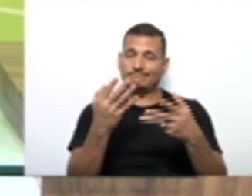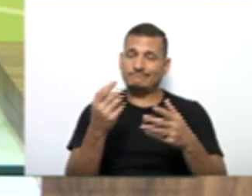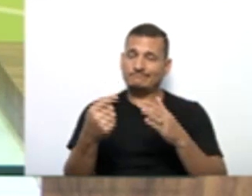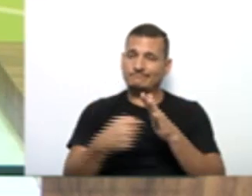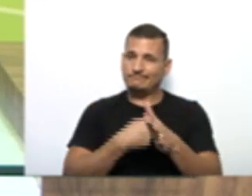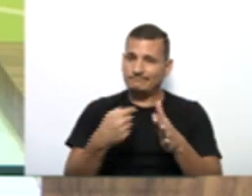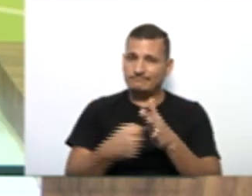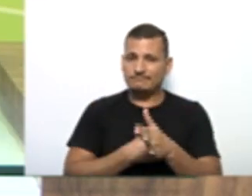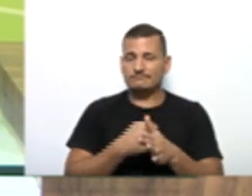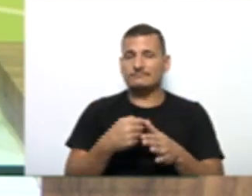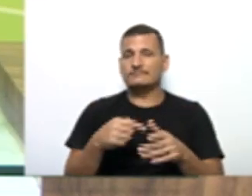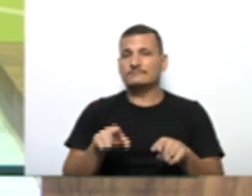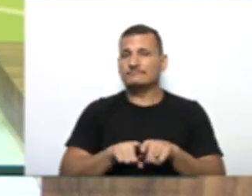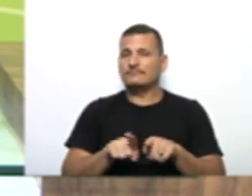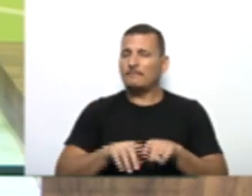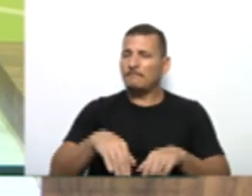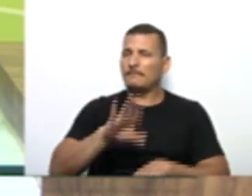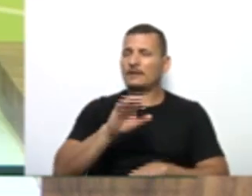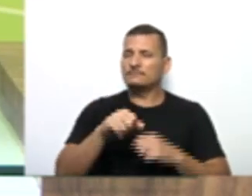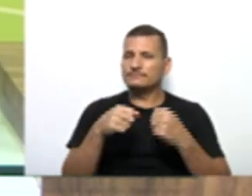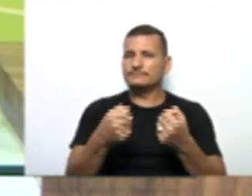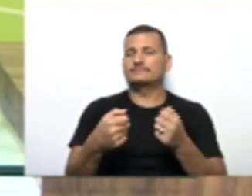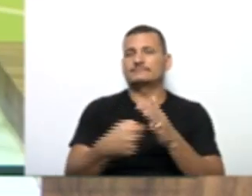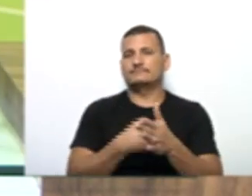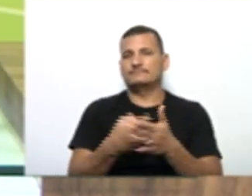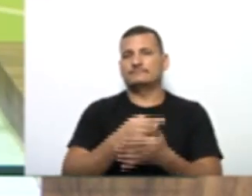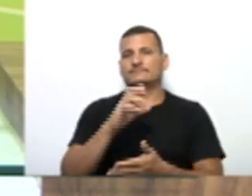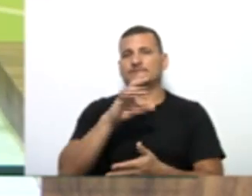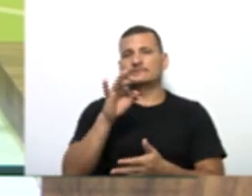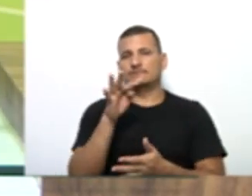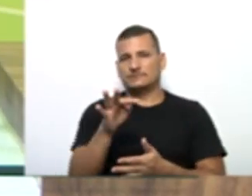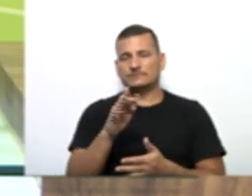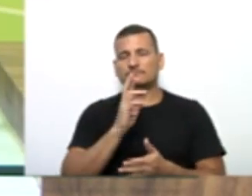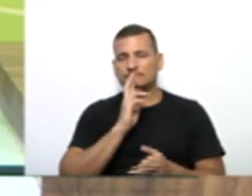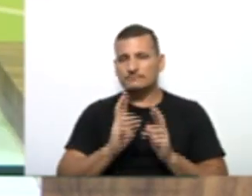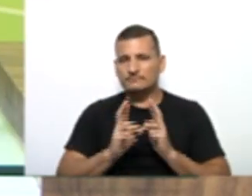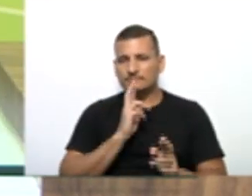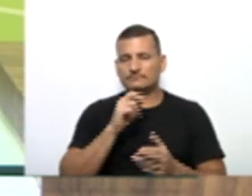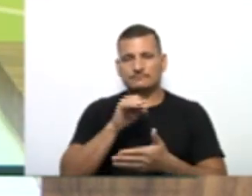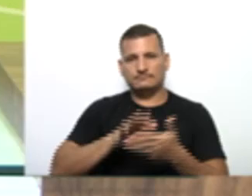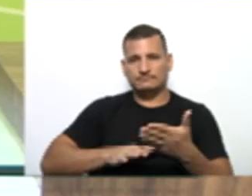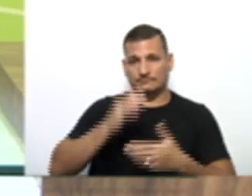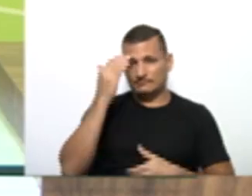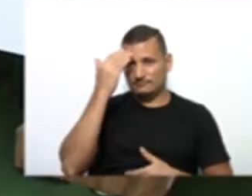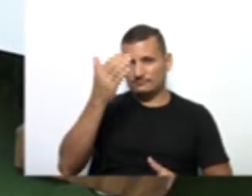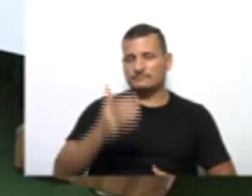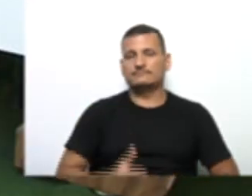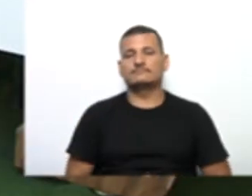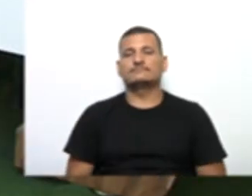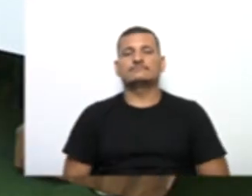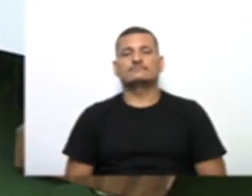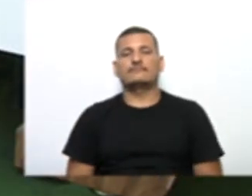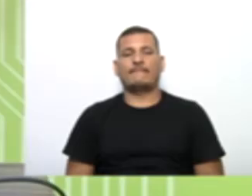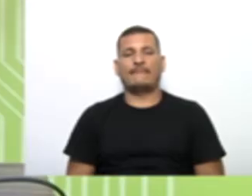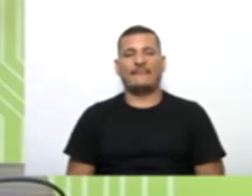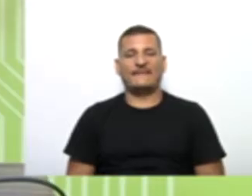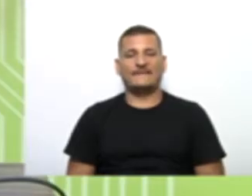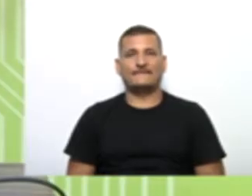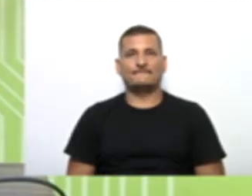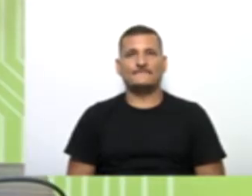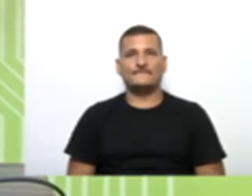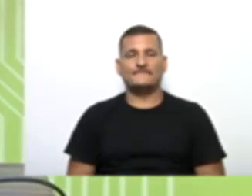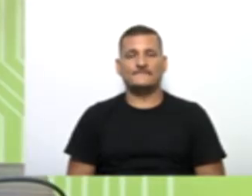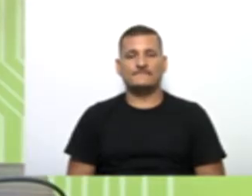ainda participem com mais intensidade nos chats, respondendo às nossas atividades. Muito obrigado. Lembrando que a